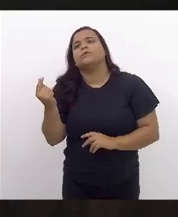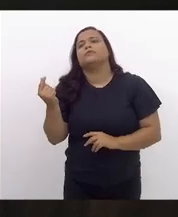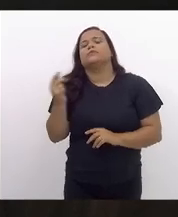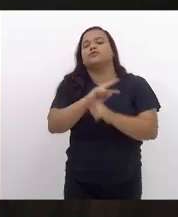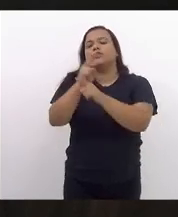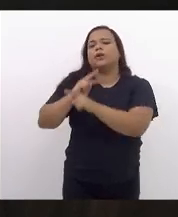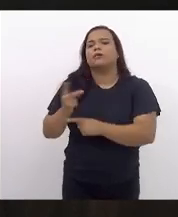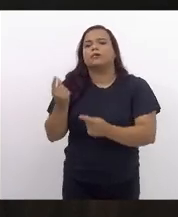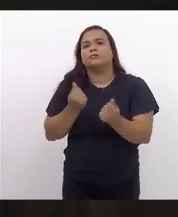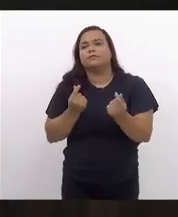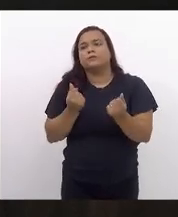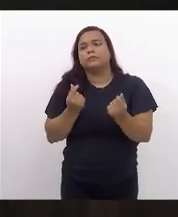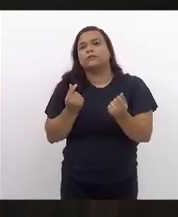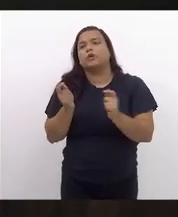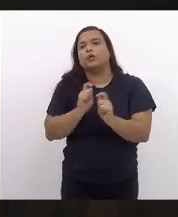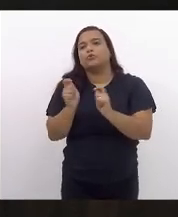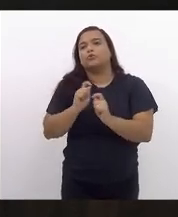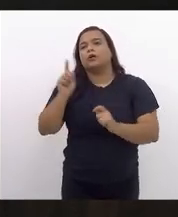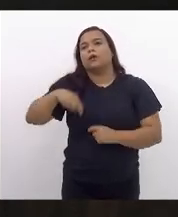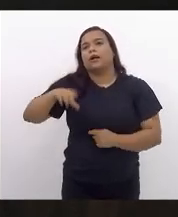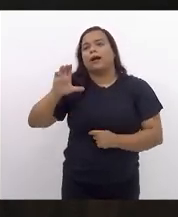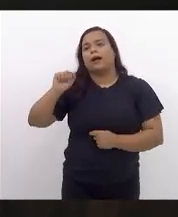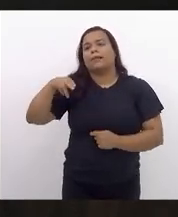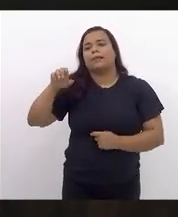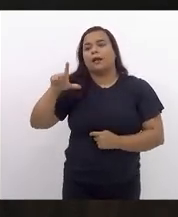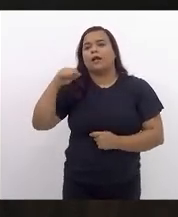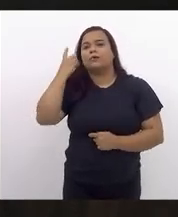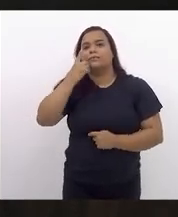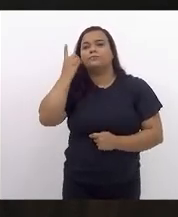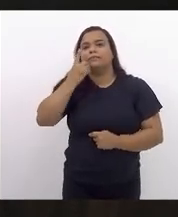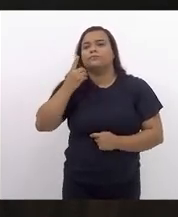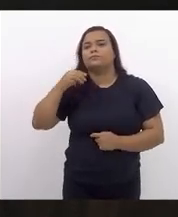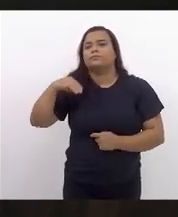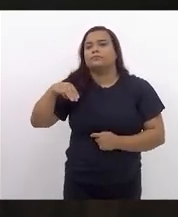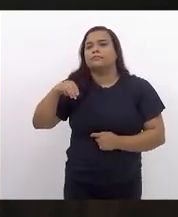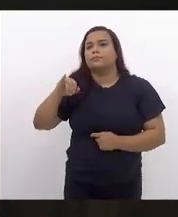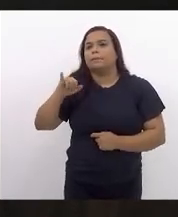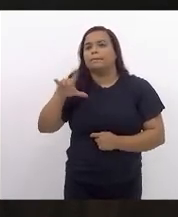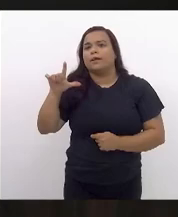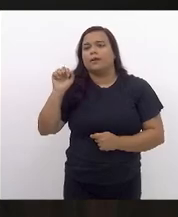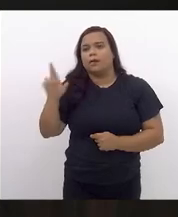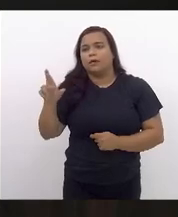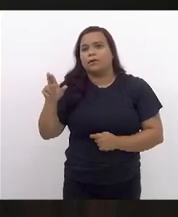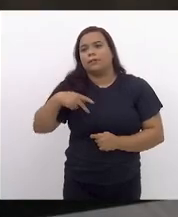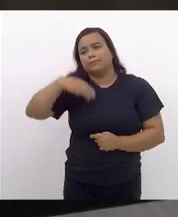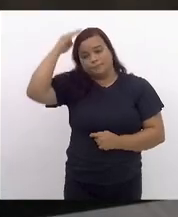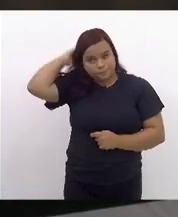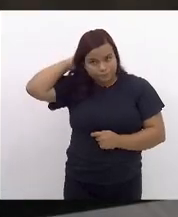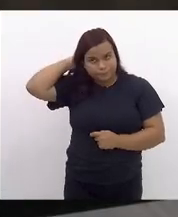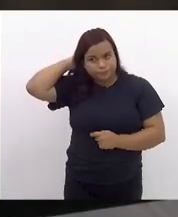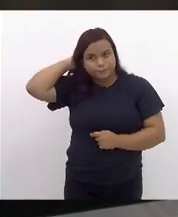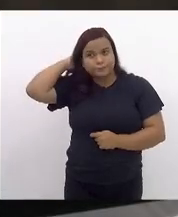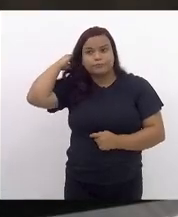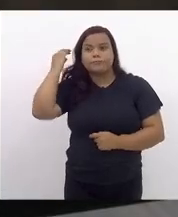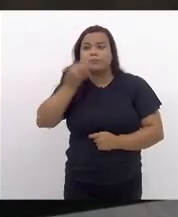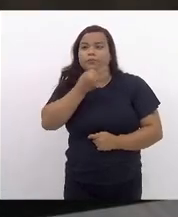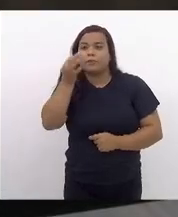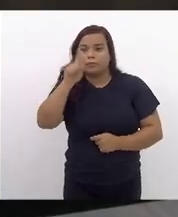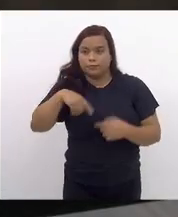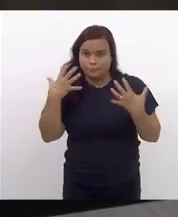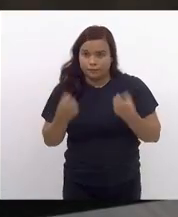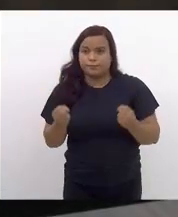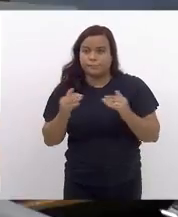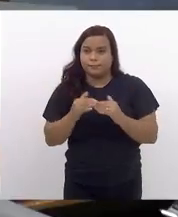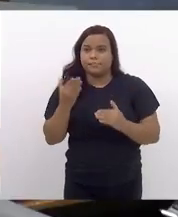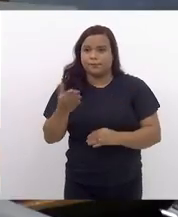Controle, deputado Márcio Canella. Deputado Marcos Mille, deputado Márcio Pacheco. O parecer é favorável, senhora